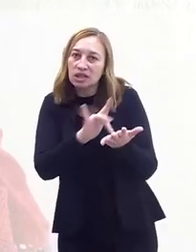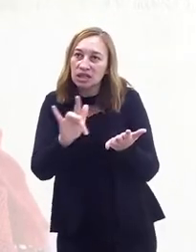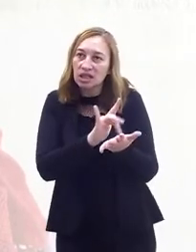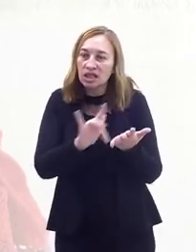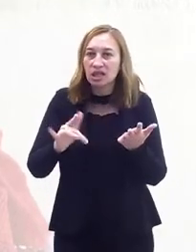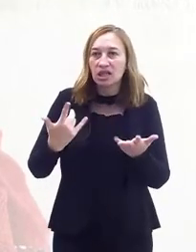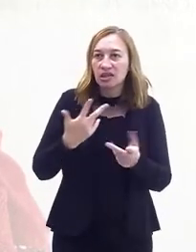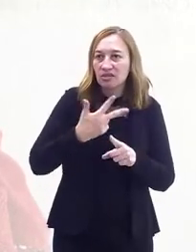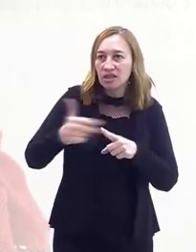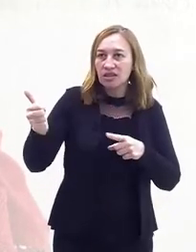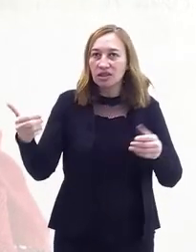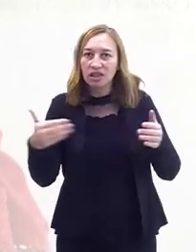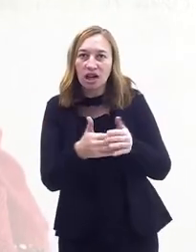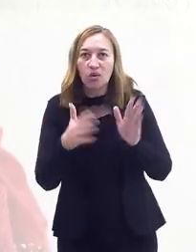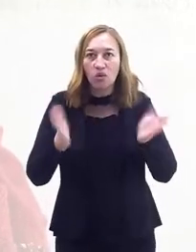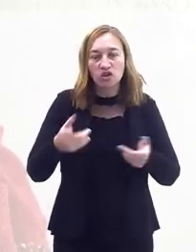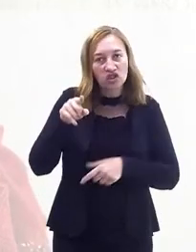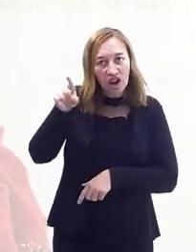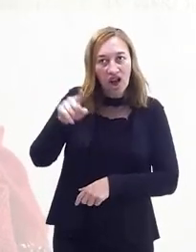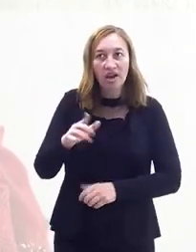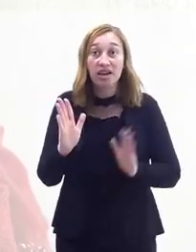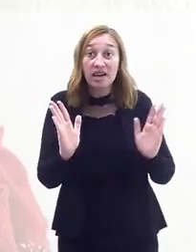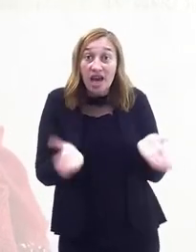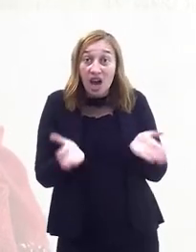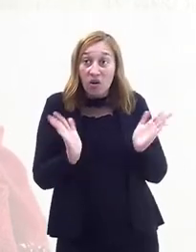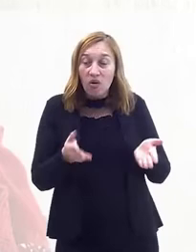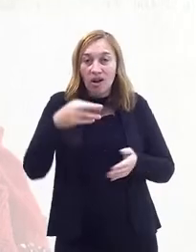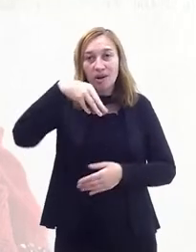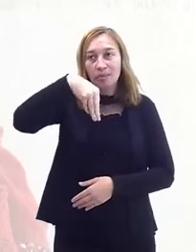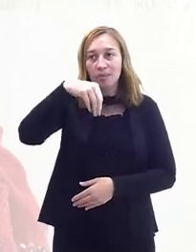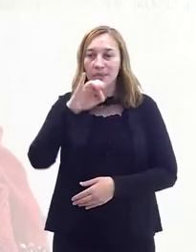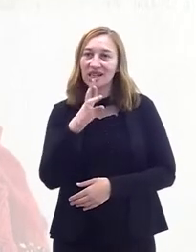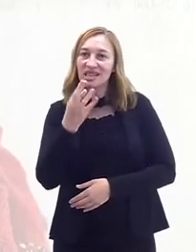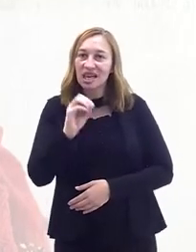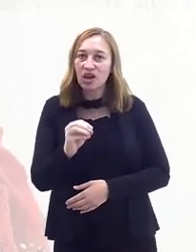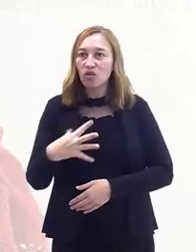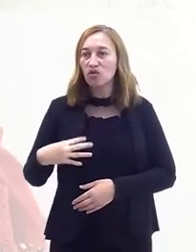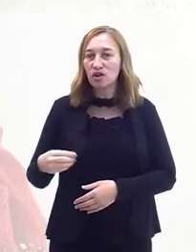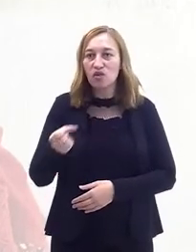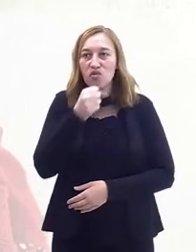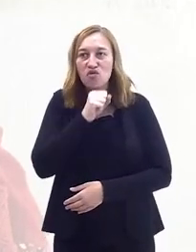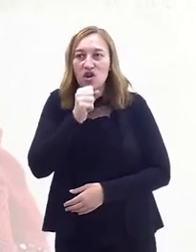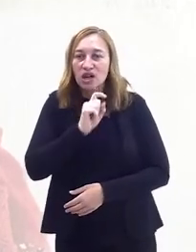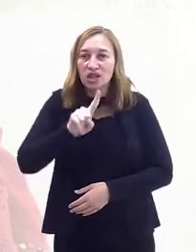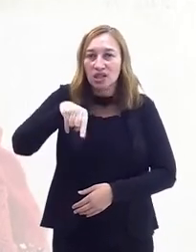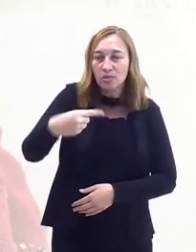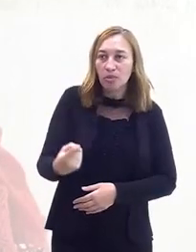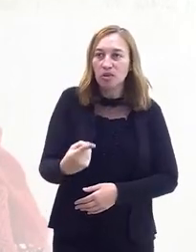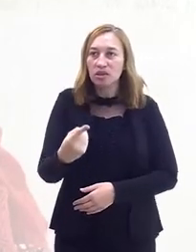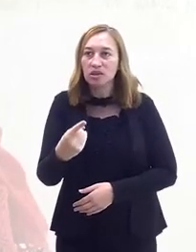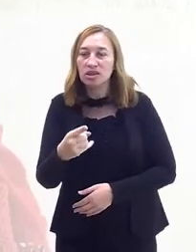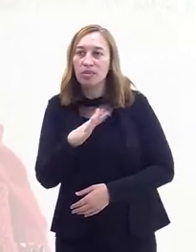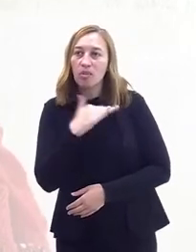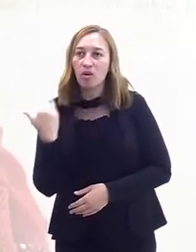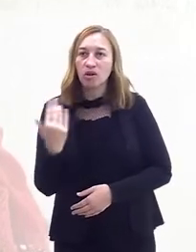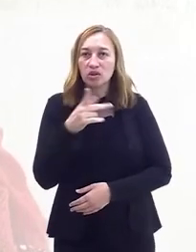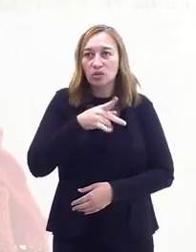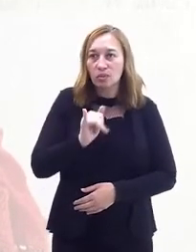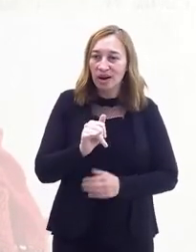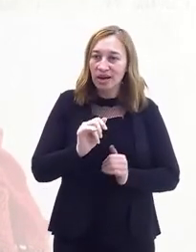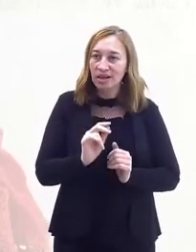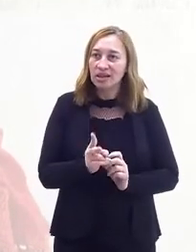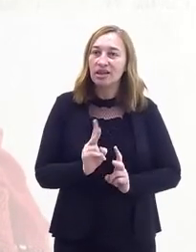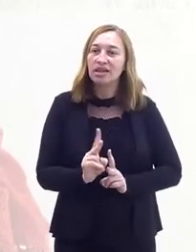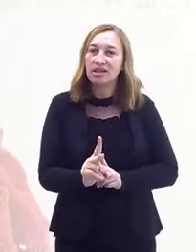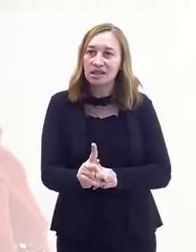O acampamento está lá até hoje. E agora, Marcelo, filho mais velho, depois da morte do Mio, segue